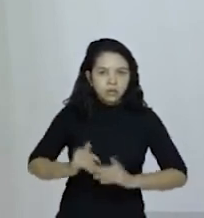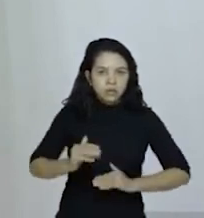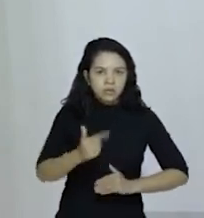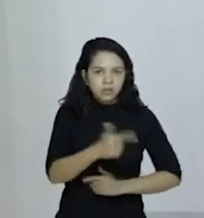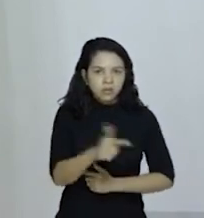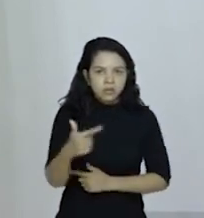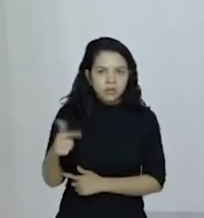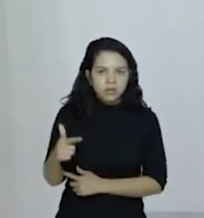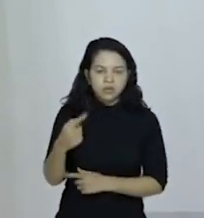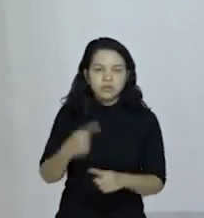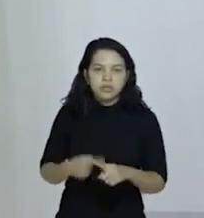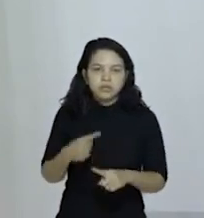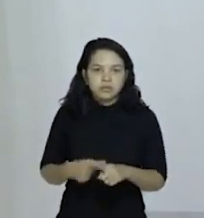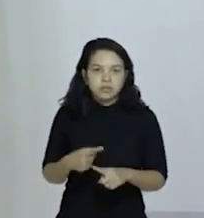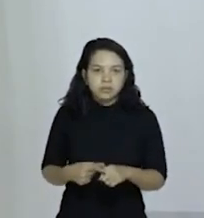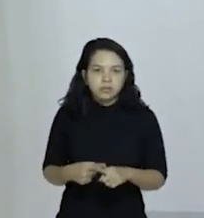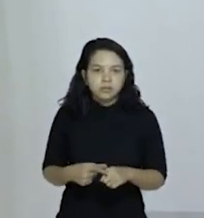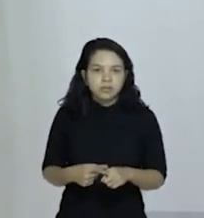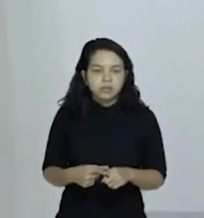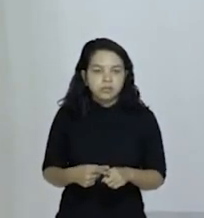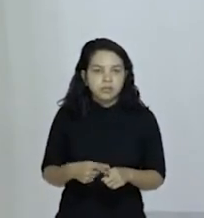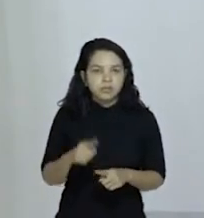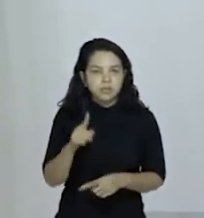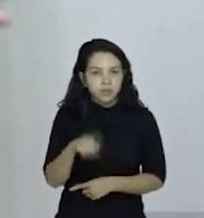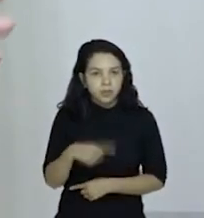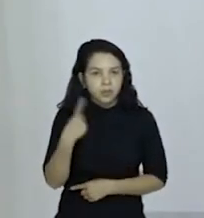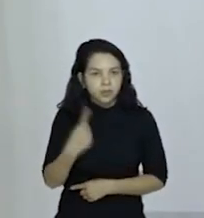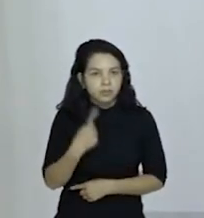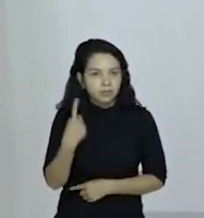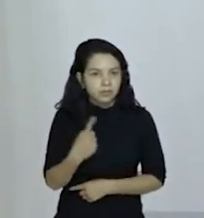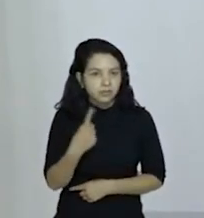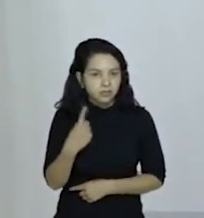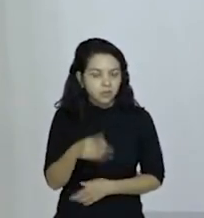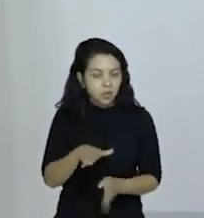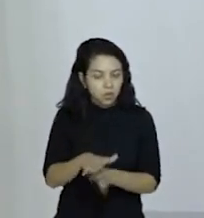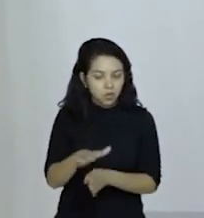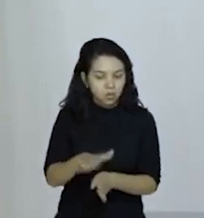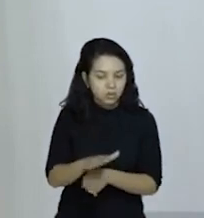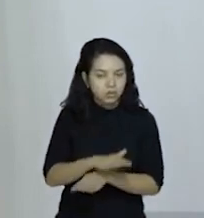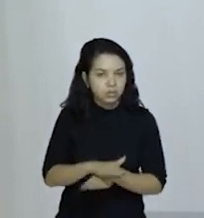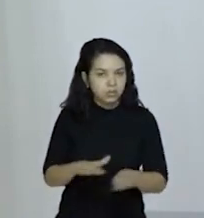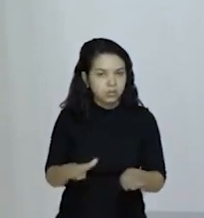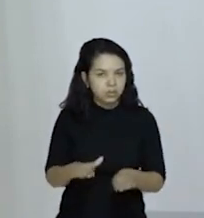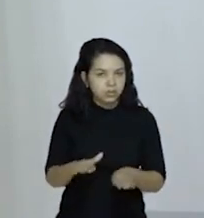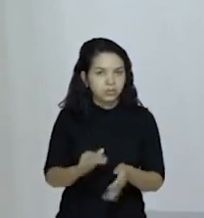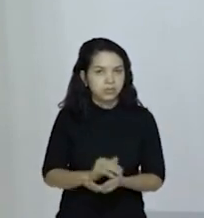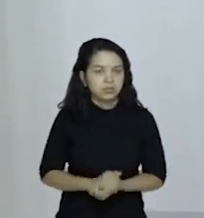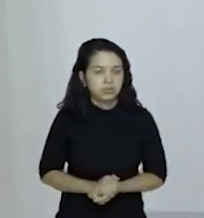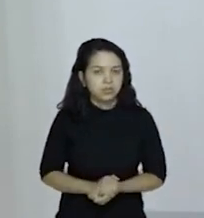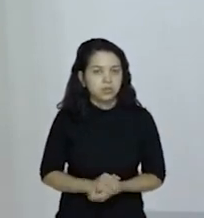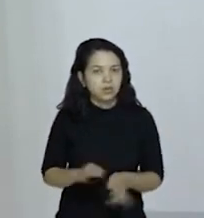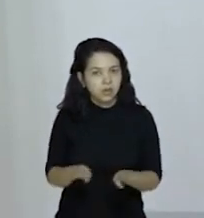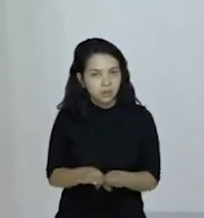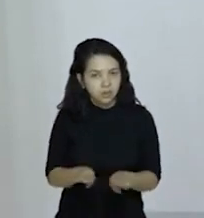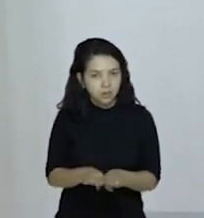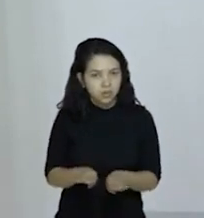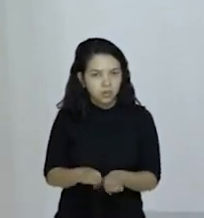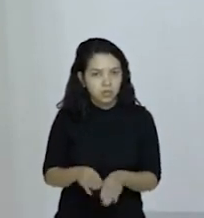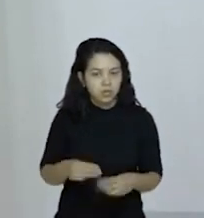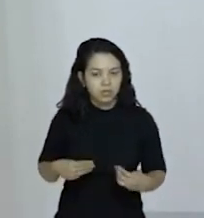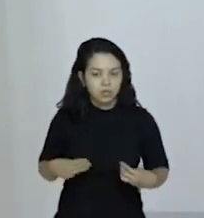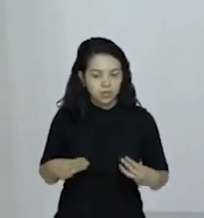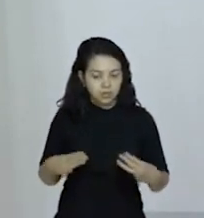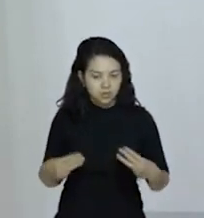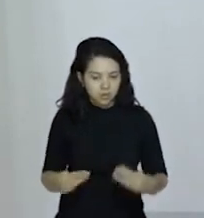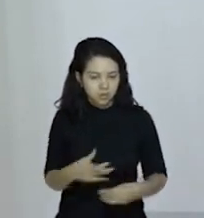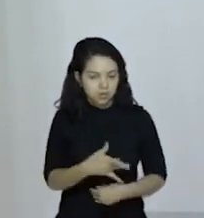prático nenhum? Porque é meramente, deputado Maurício, um aconselhamento. Inclusive, instado o Ministério da Saúde, pelo